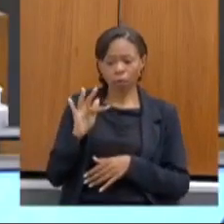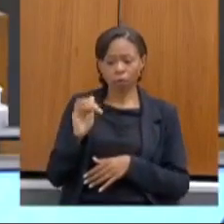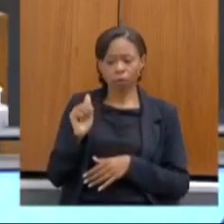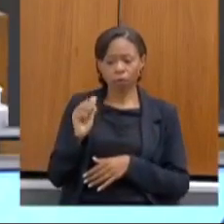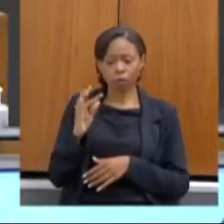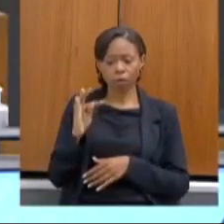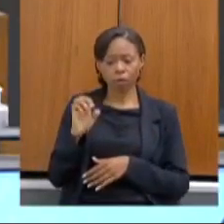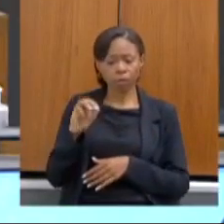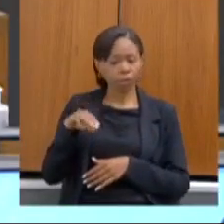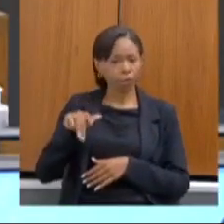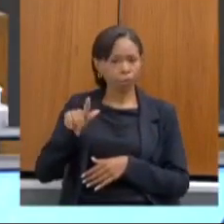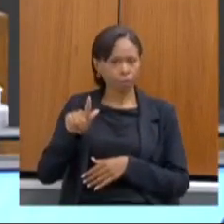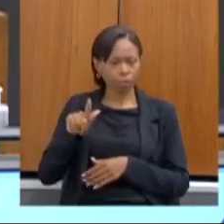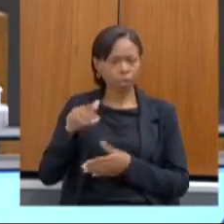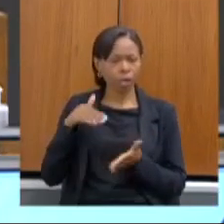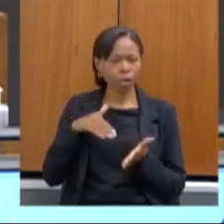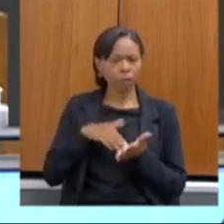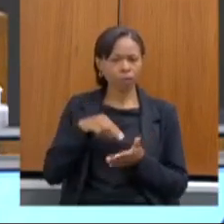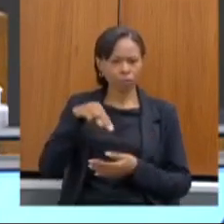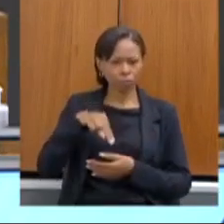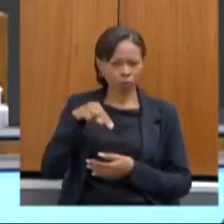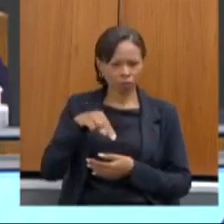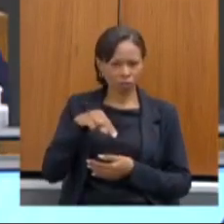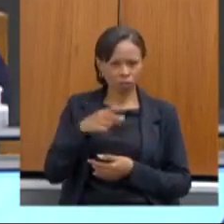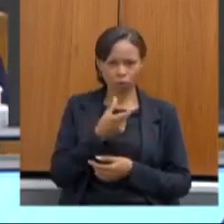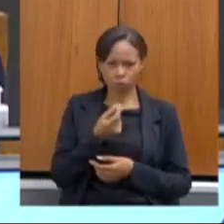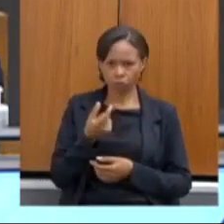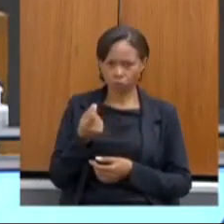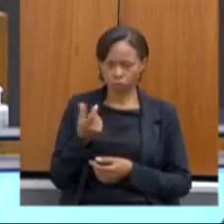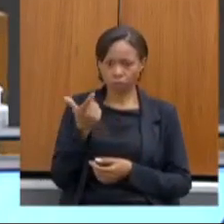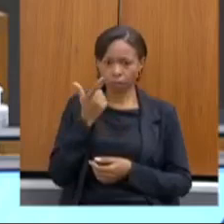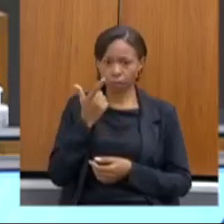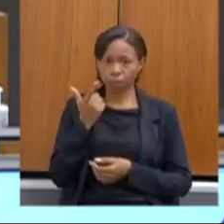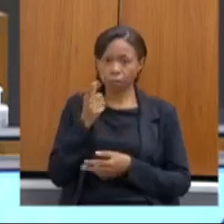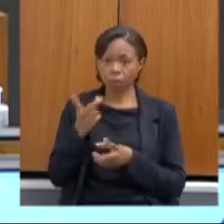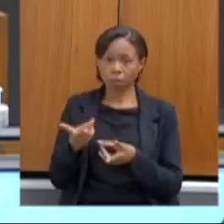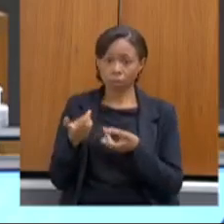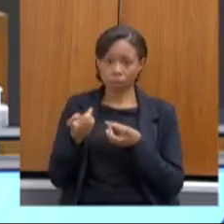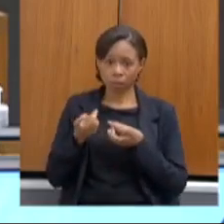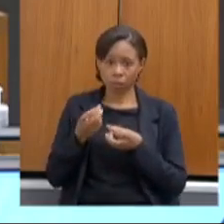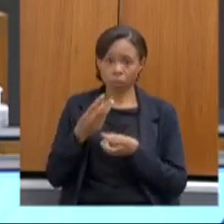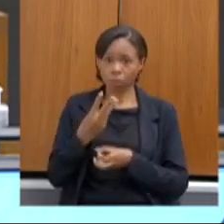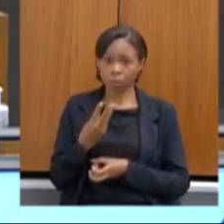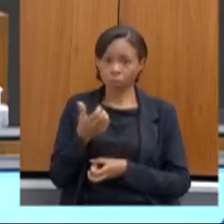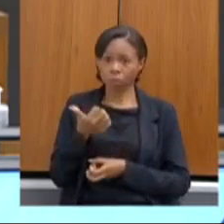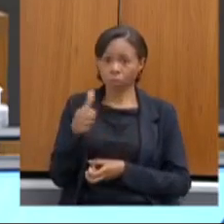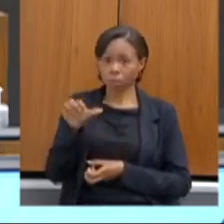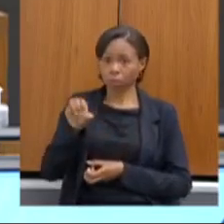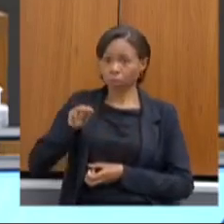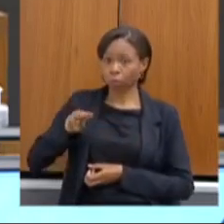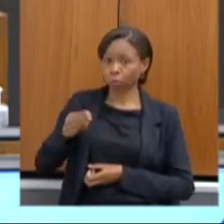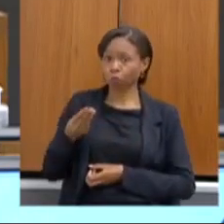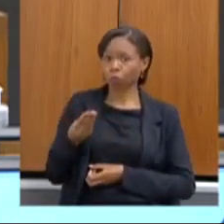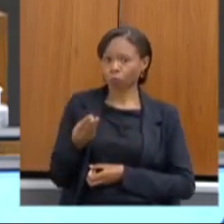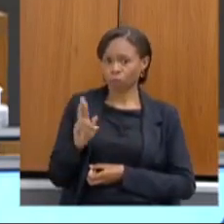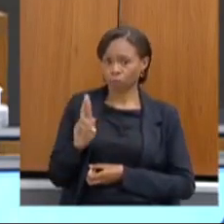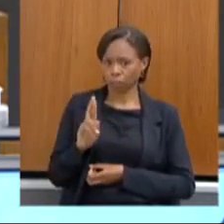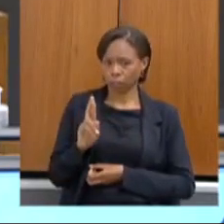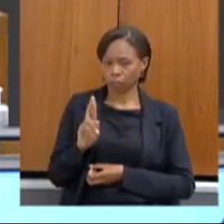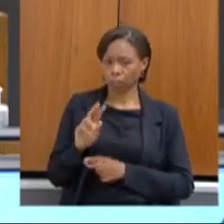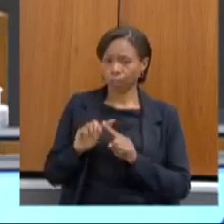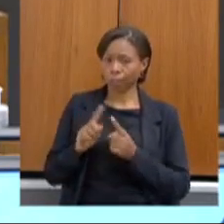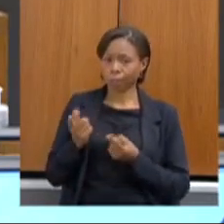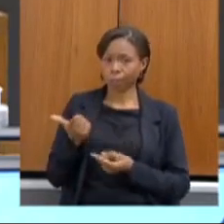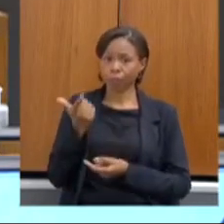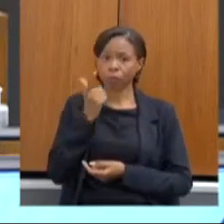2020 ela recebeu 319 milhões de reais e desse 309 milhões de reais ela só conseguiu